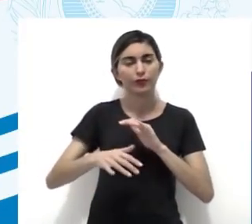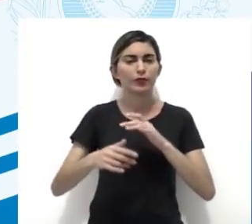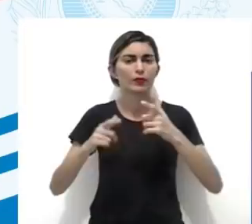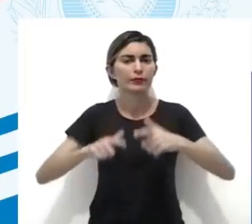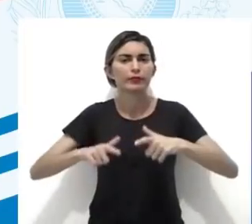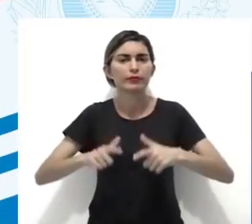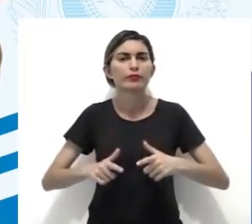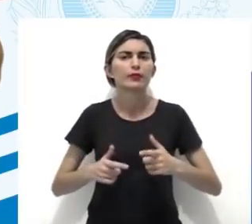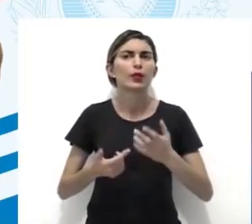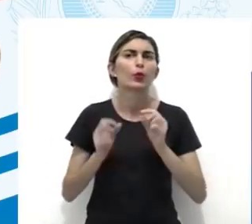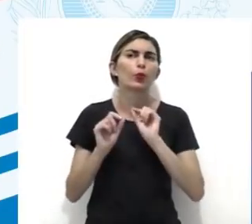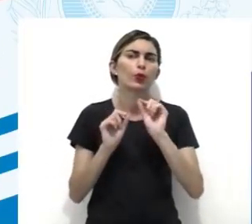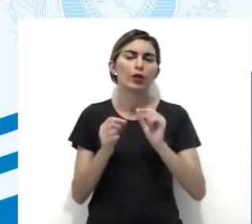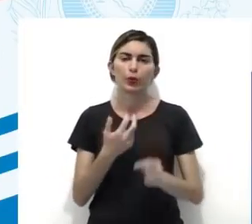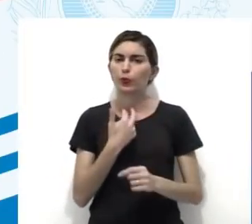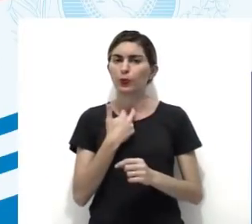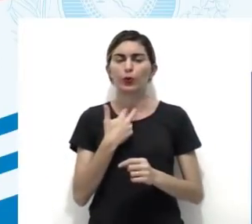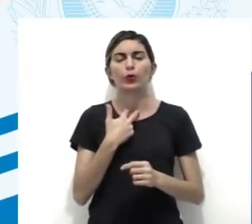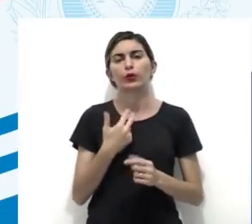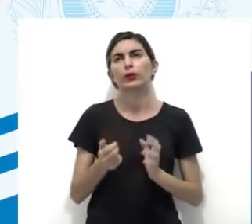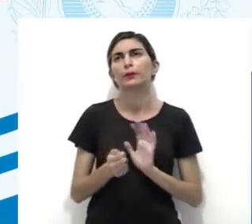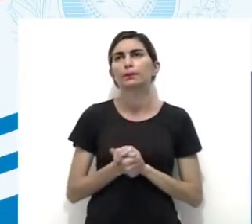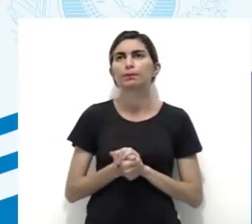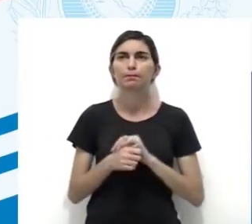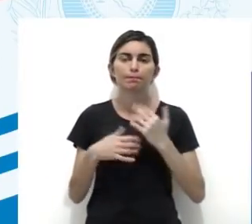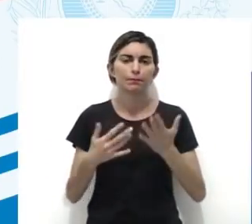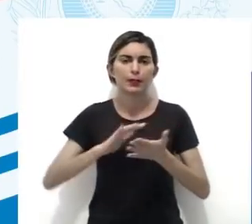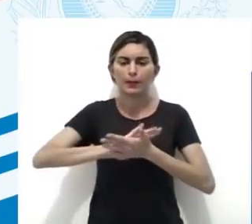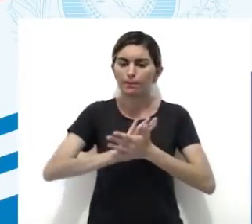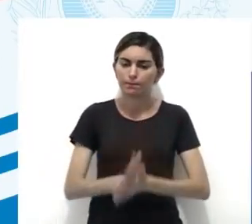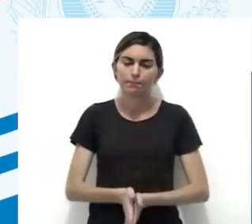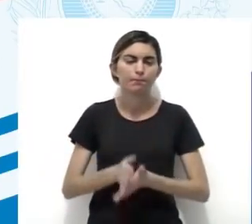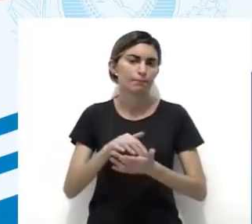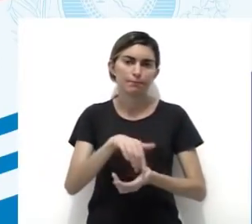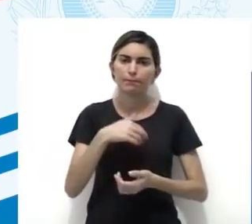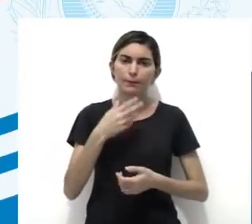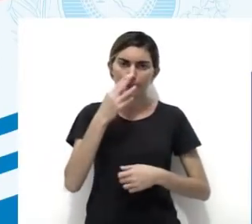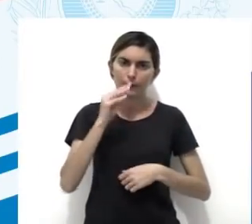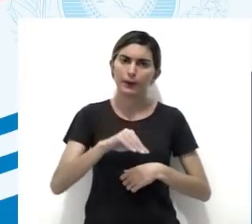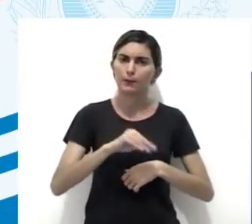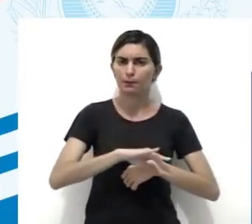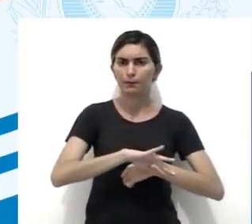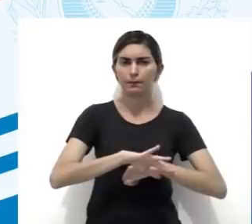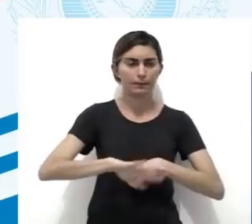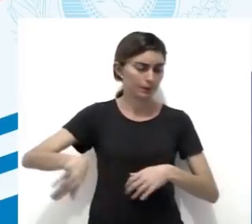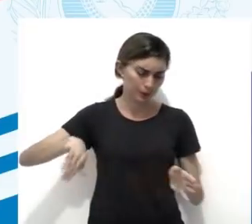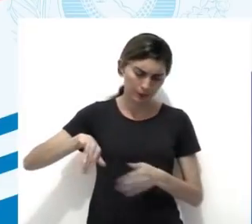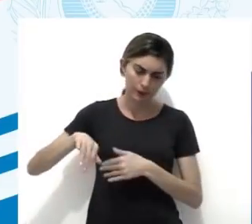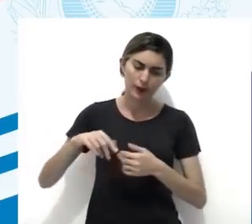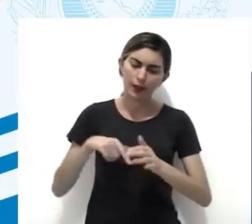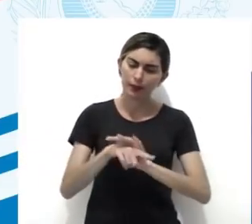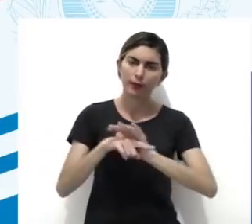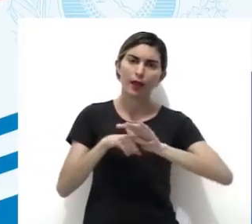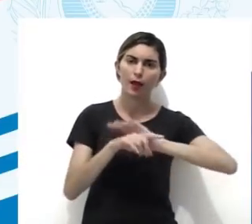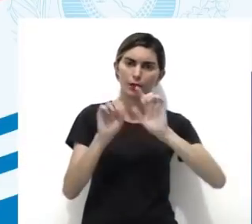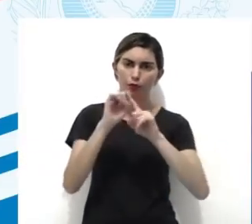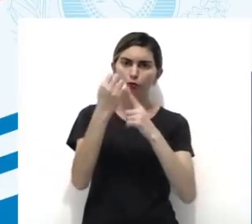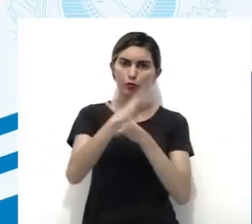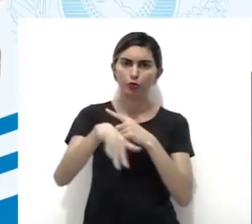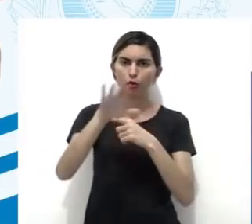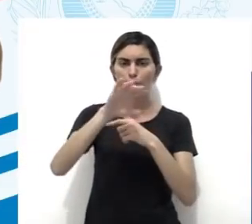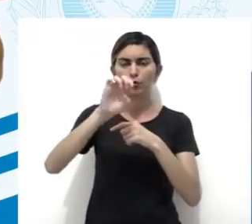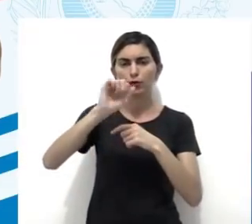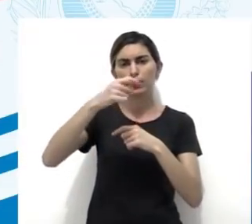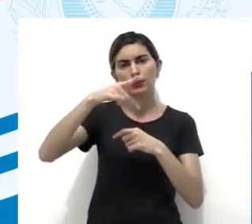identidade, ela não pode ser excluída, ela não pode ser escanteada dessa análise socioespacial. Por